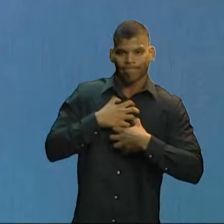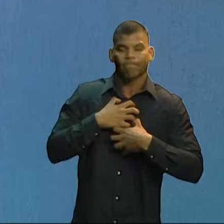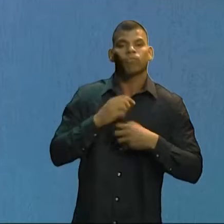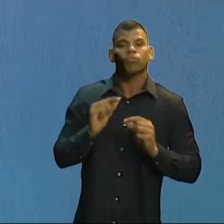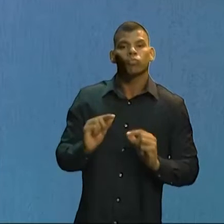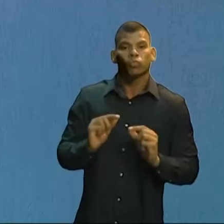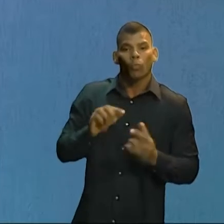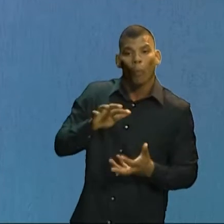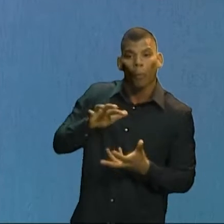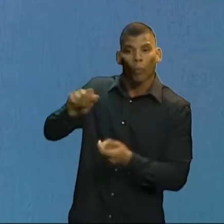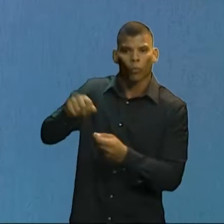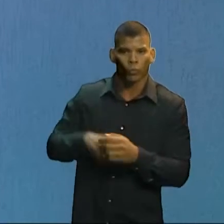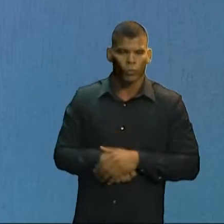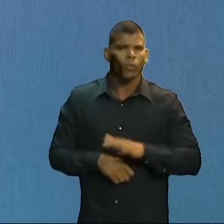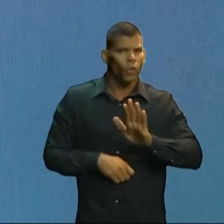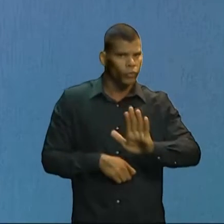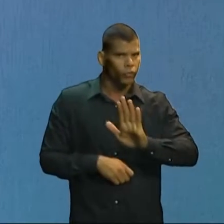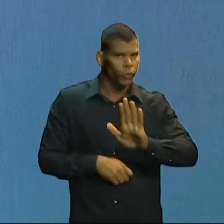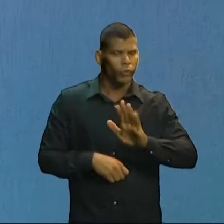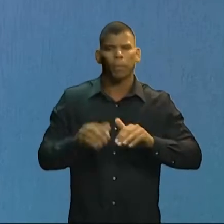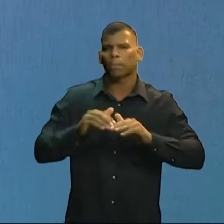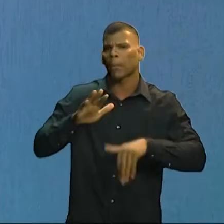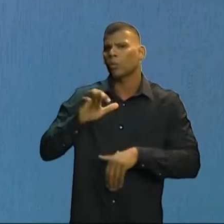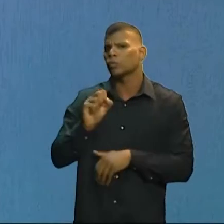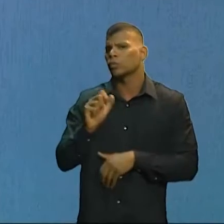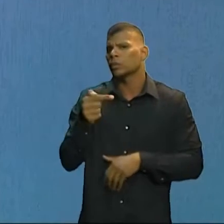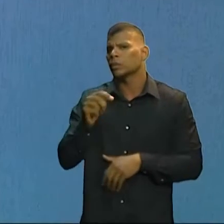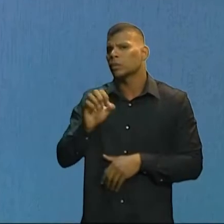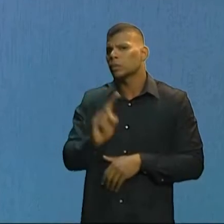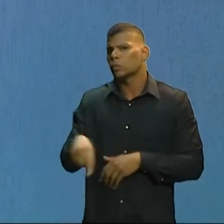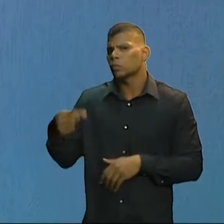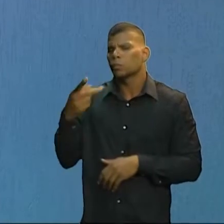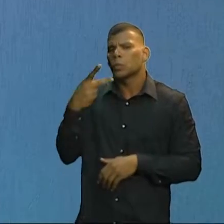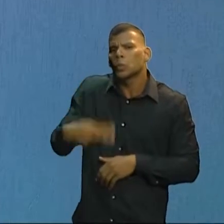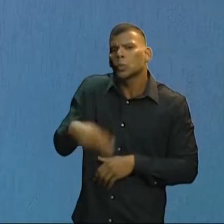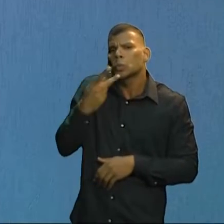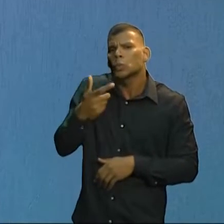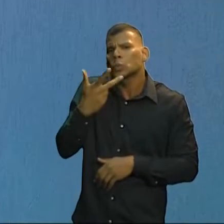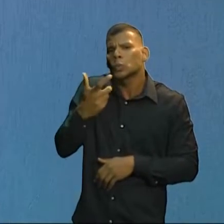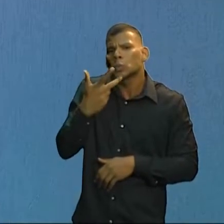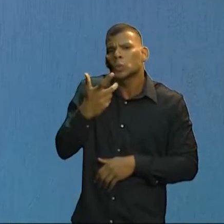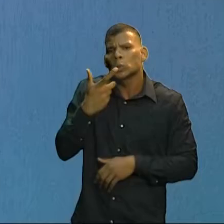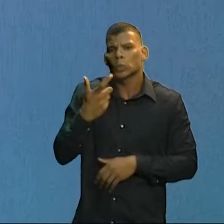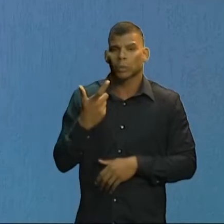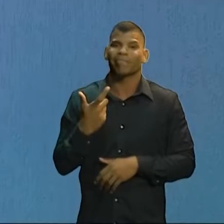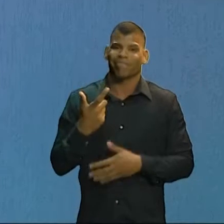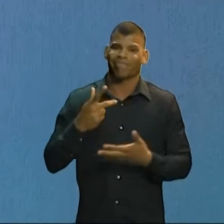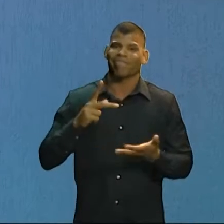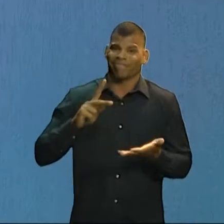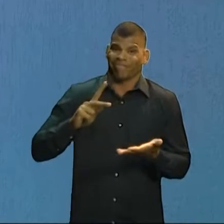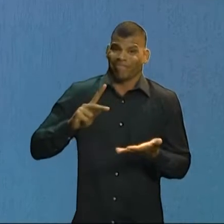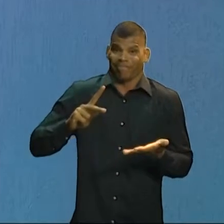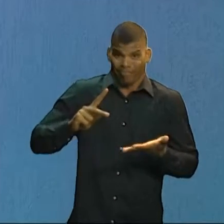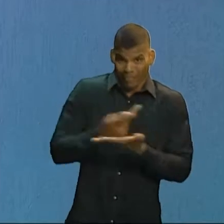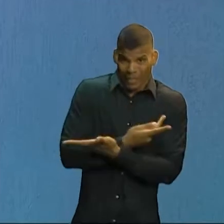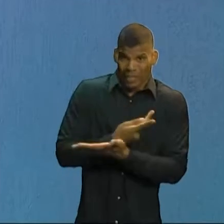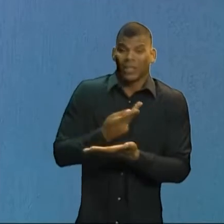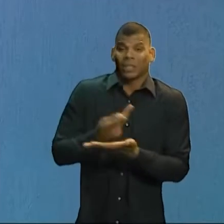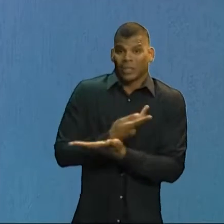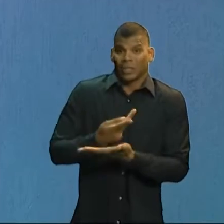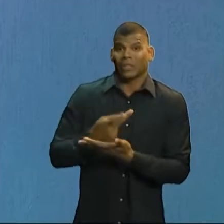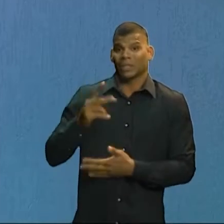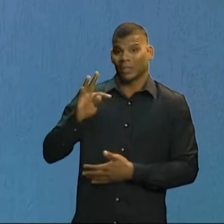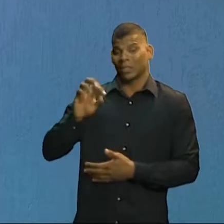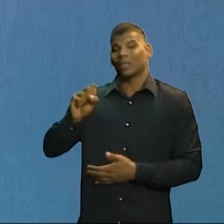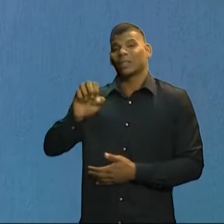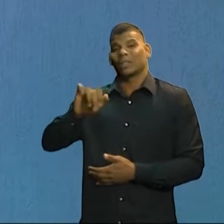mundo. A seguir, mais de 870 mil cearenses estão em situação irregular junto à Justiça Eleitoral.